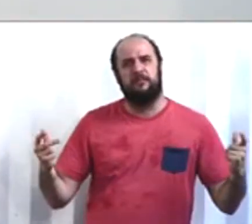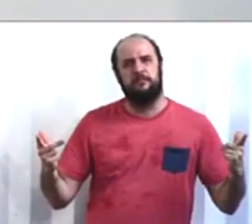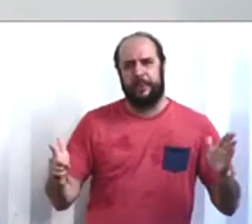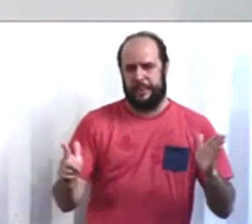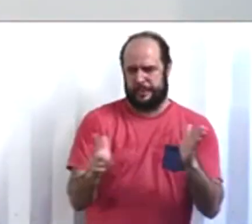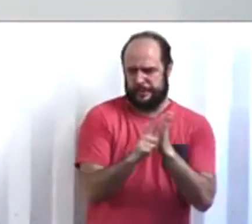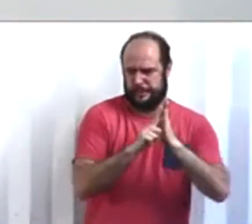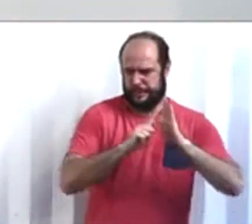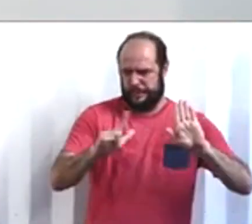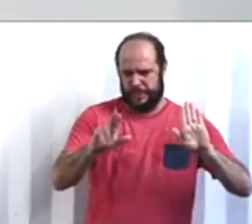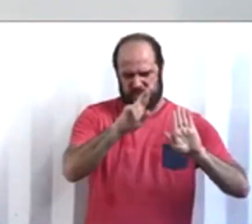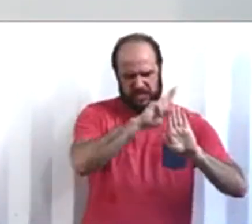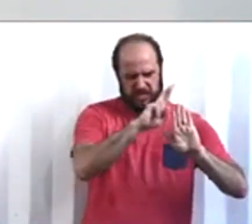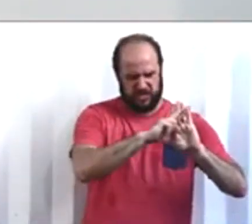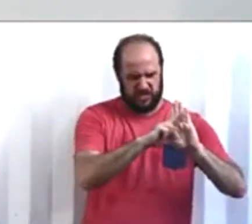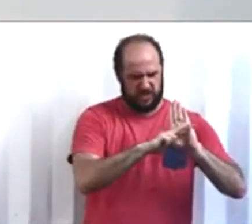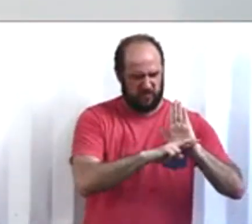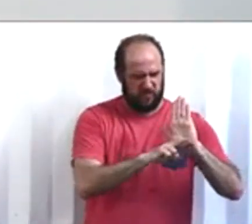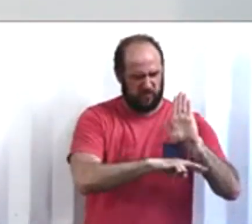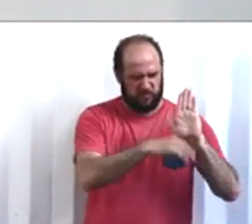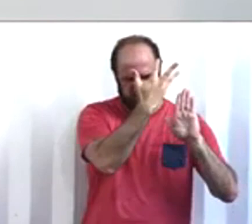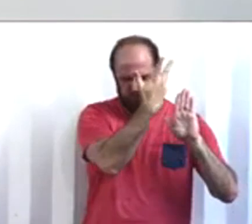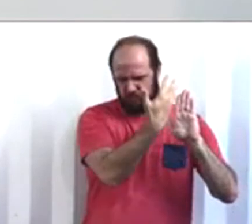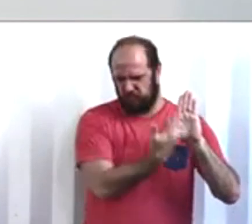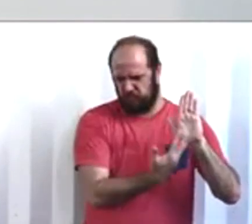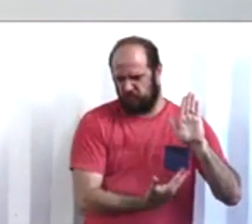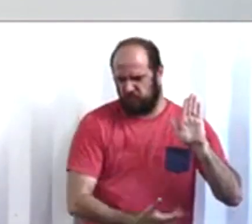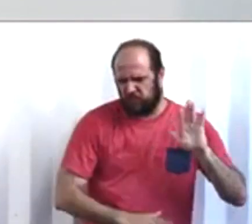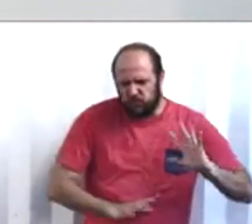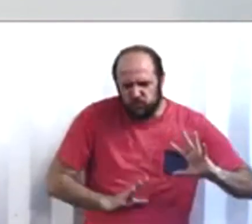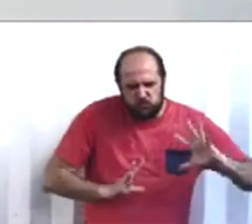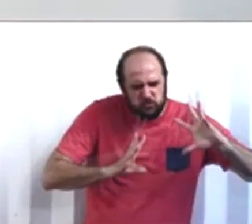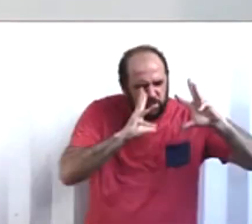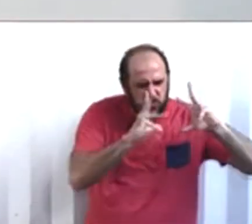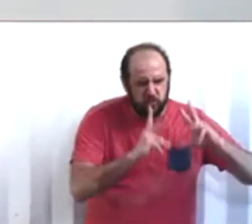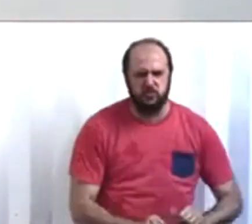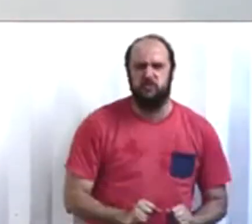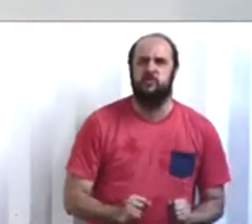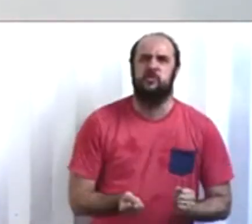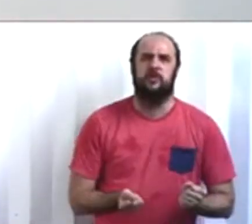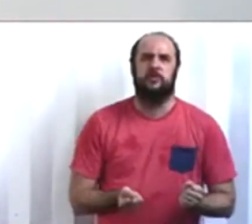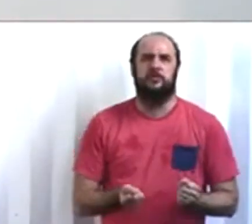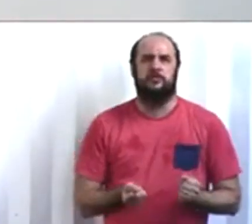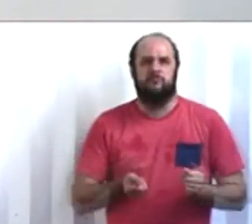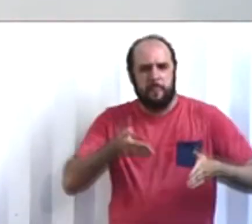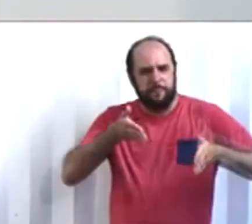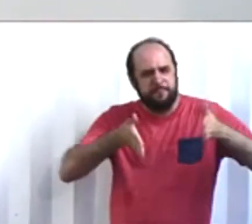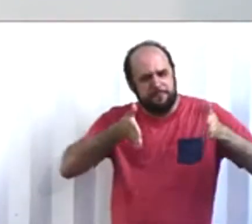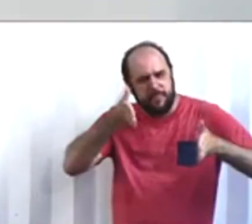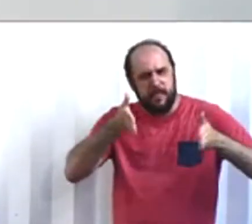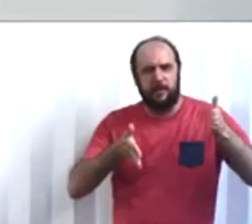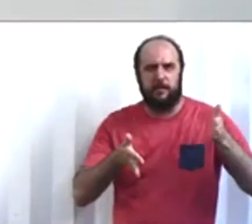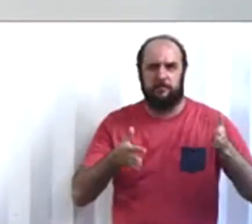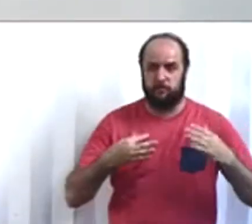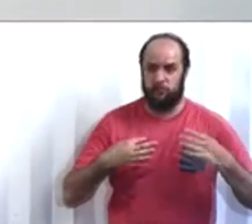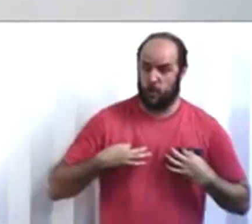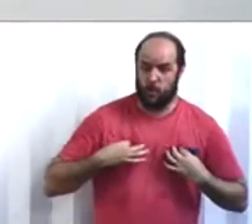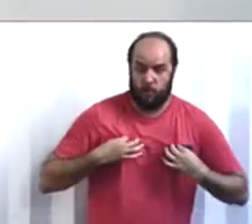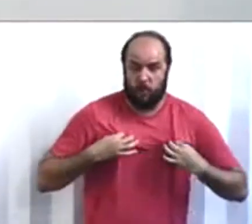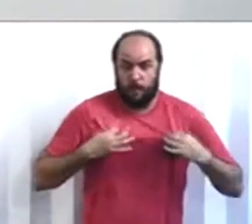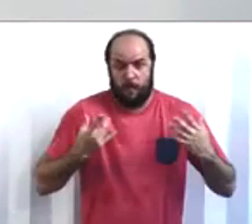normas, as leis, todas elas são muitas vezes, e na maioria das vezes, temporais. O jeito de se